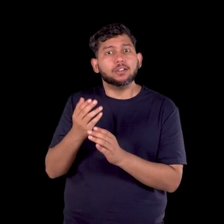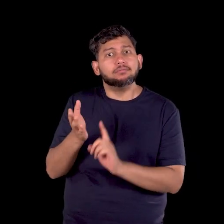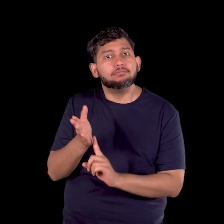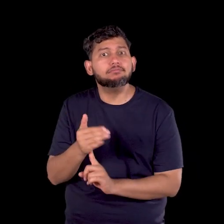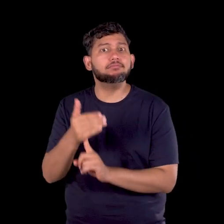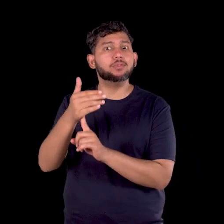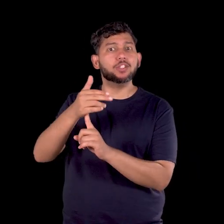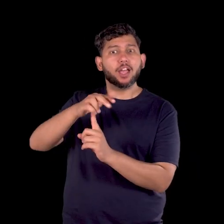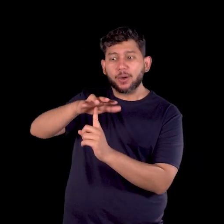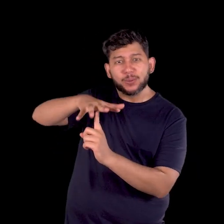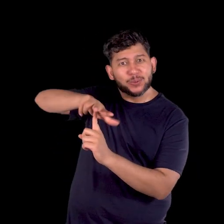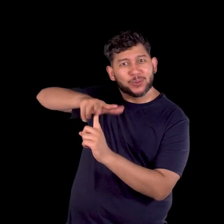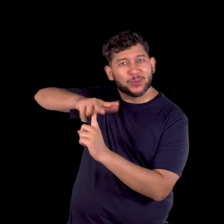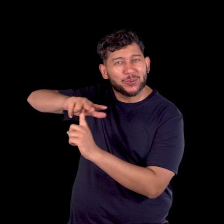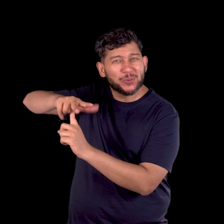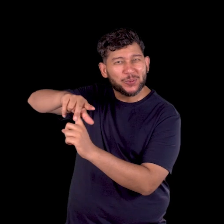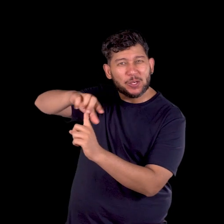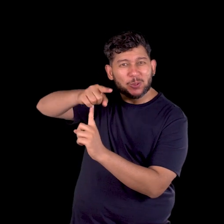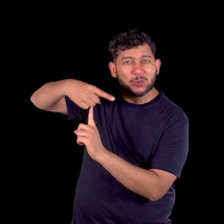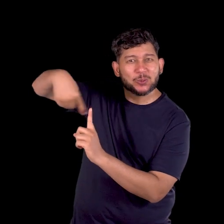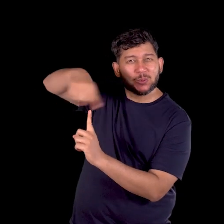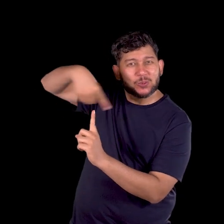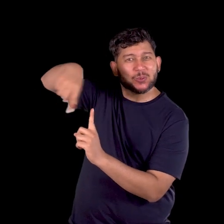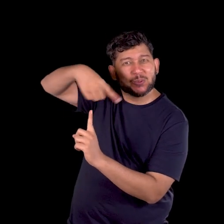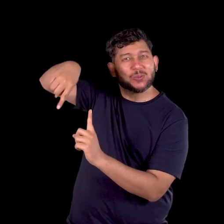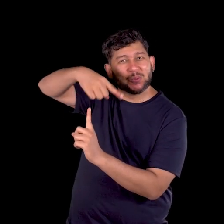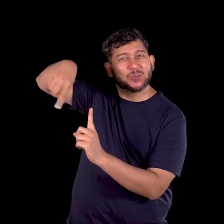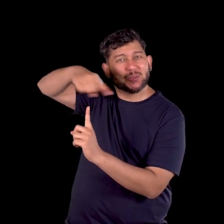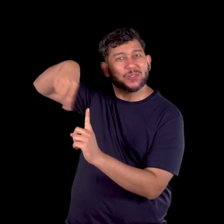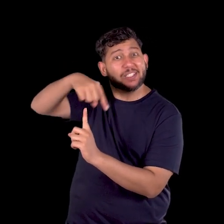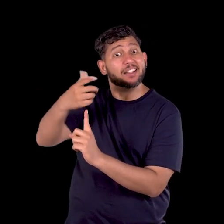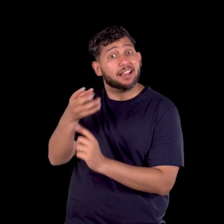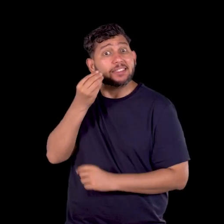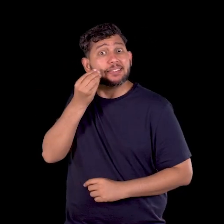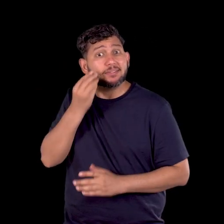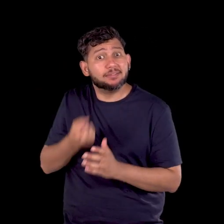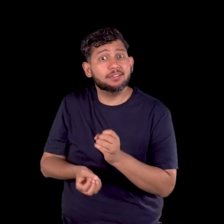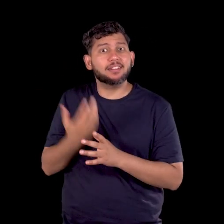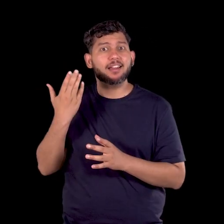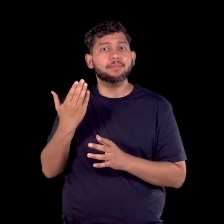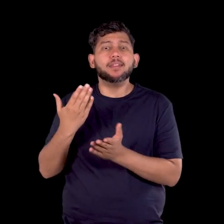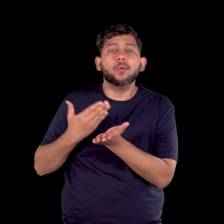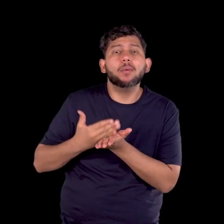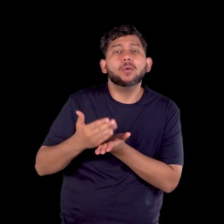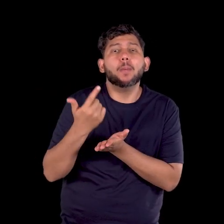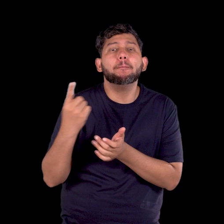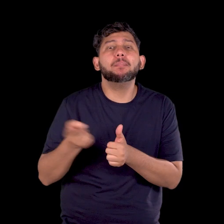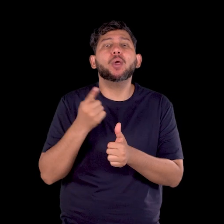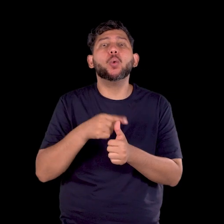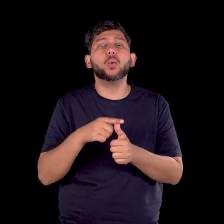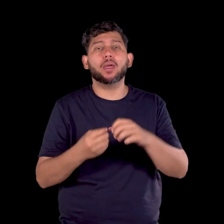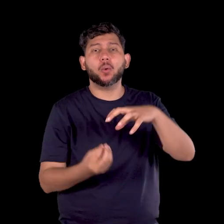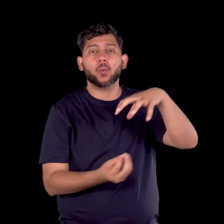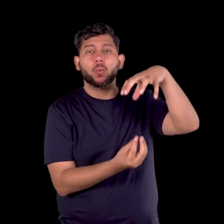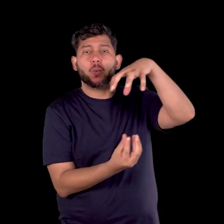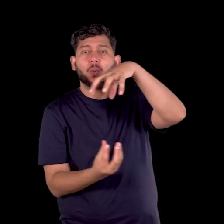voadoras e chegou até mesmo a desenvolver o protótipo de um helicóptero moderno. Com base em novos experimentos, foram surgindo os primeiros